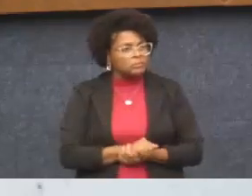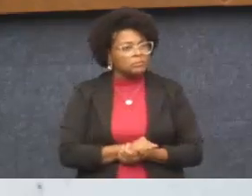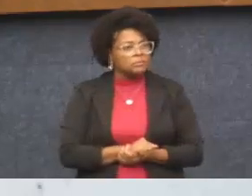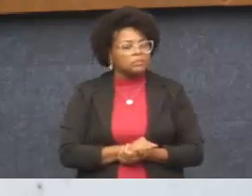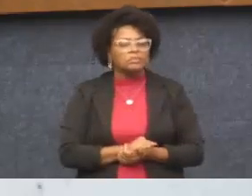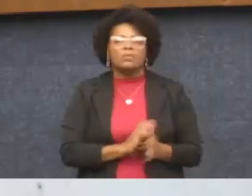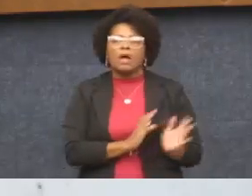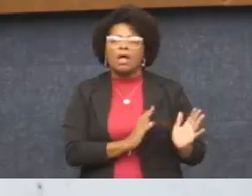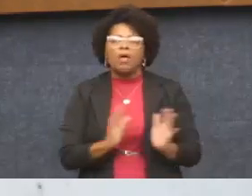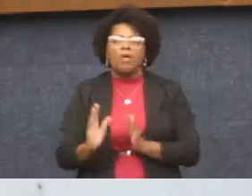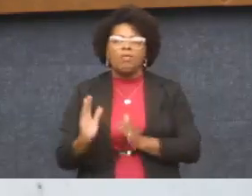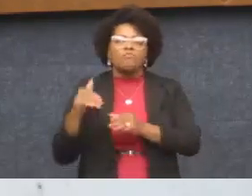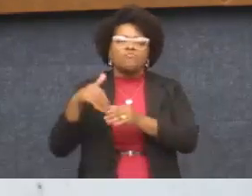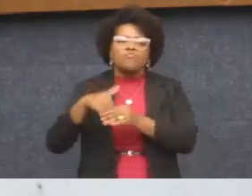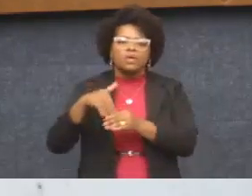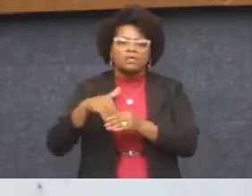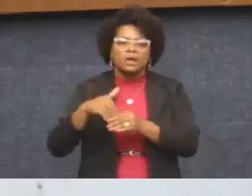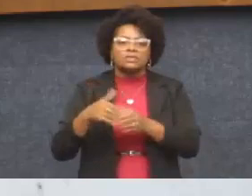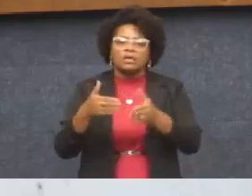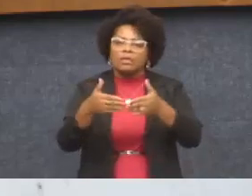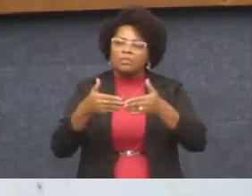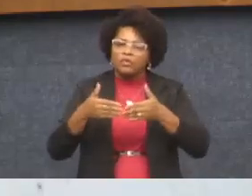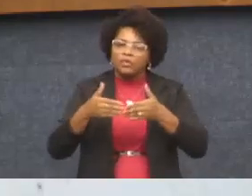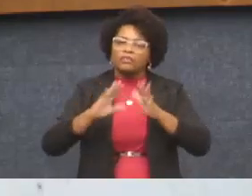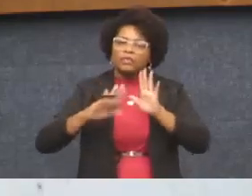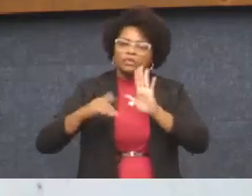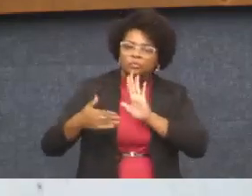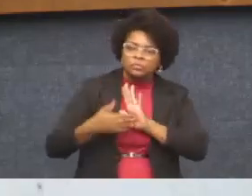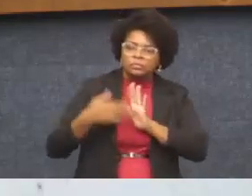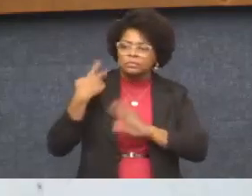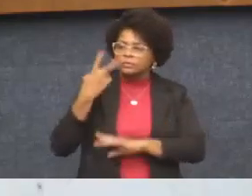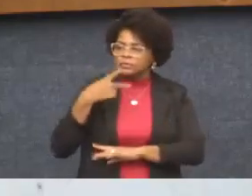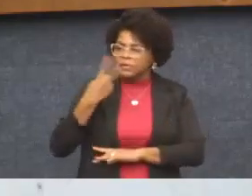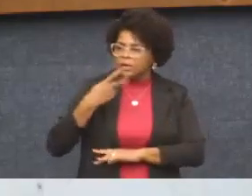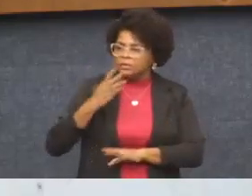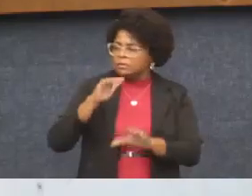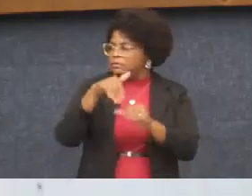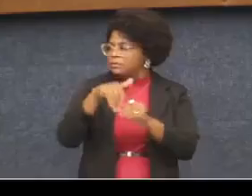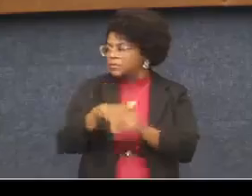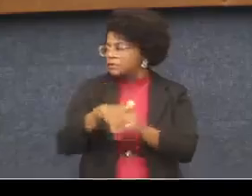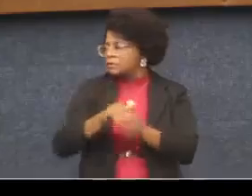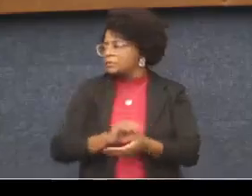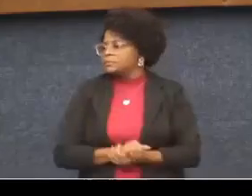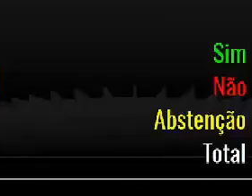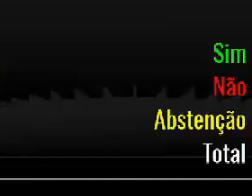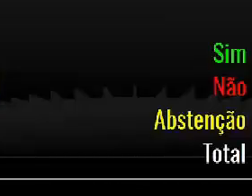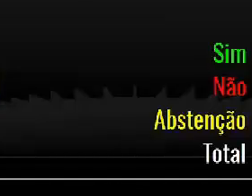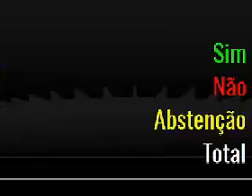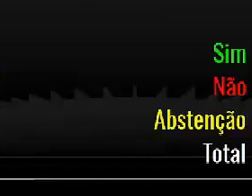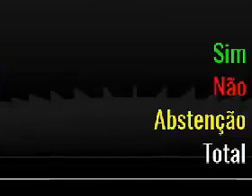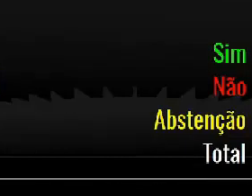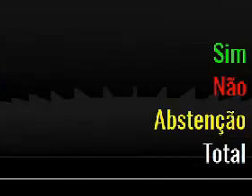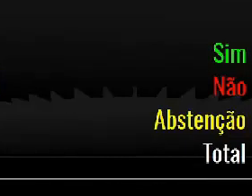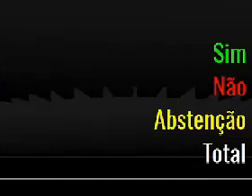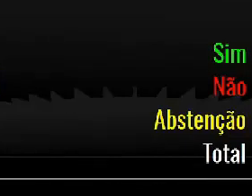estamos em processo de votação. Senhores vereadores, senhoras vereadoras, registrem o voto.